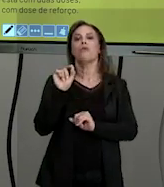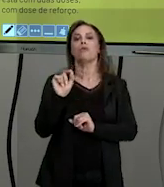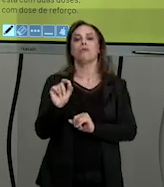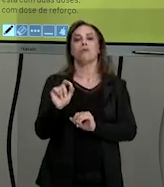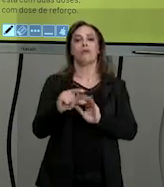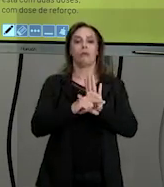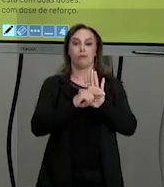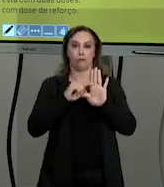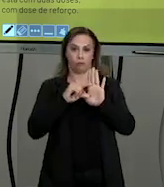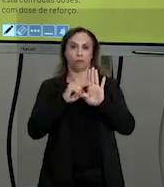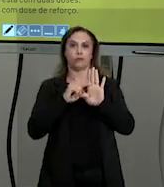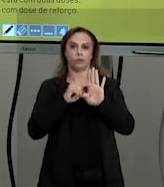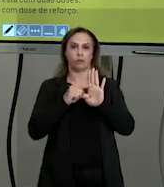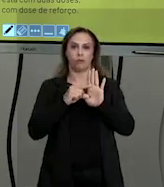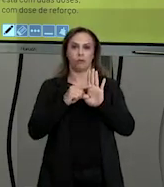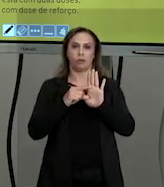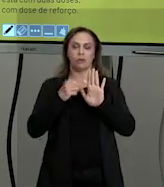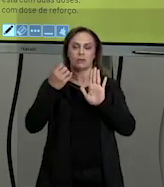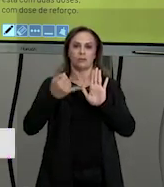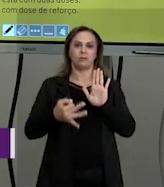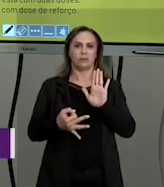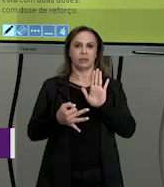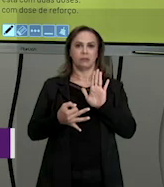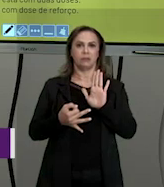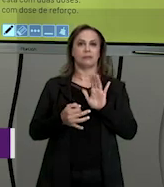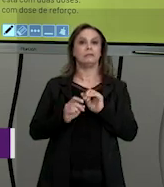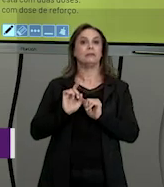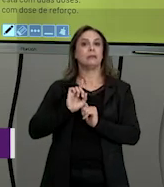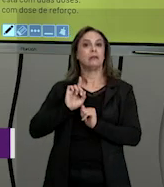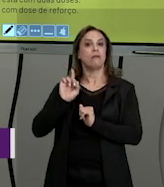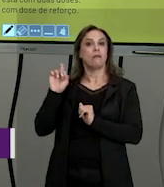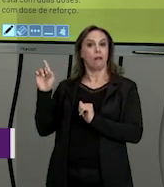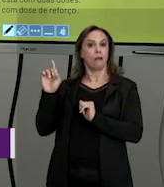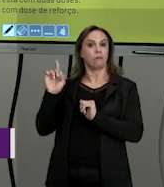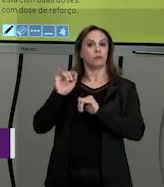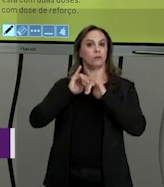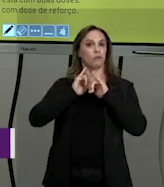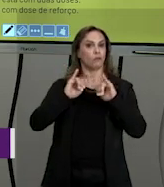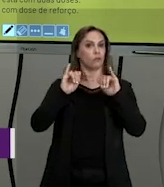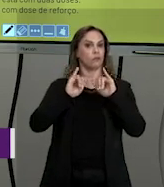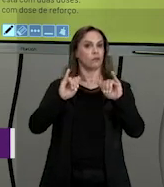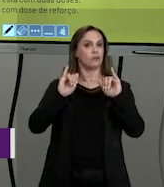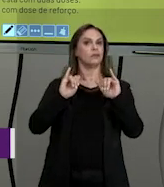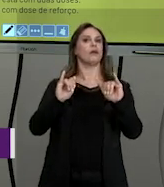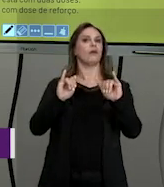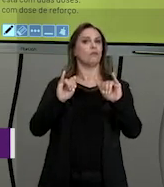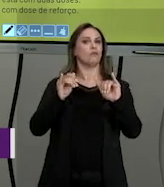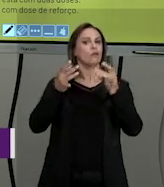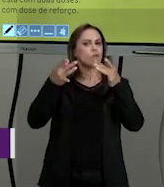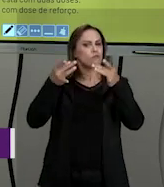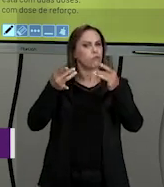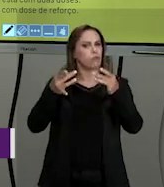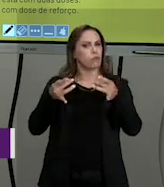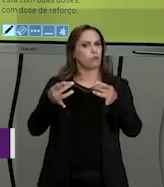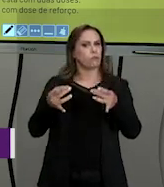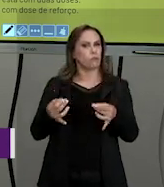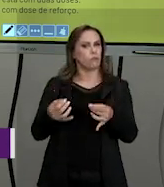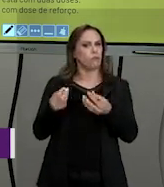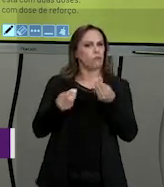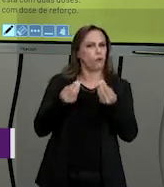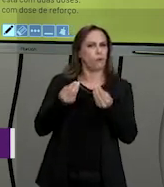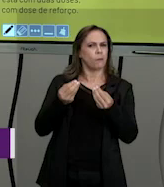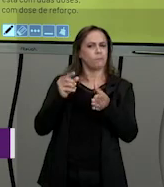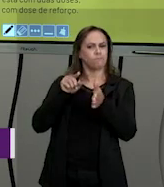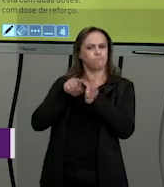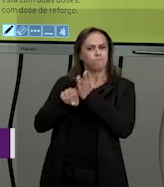essa situação foi explorada através de um estudo, né? Então, cientistas fizeram